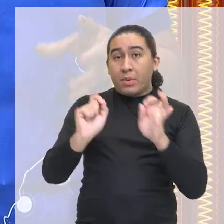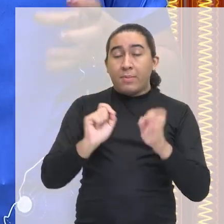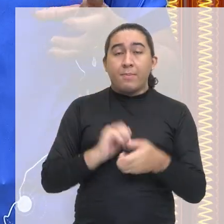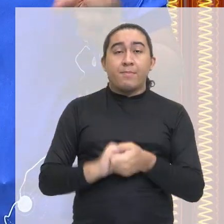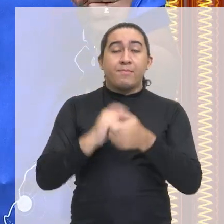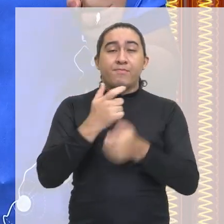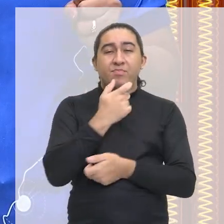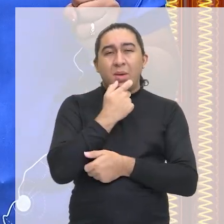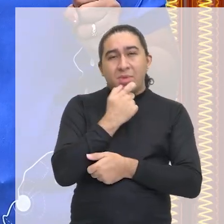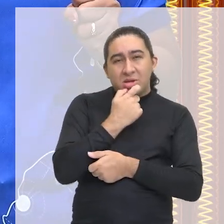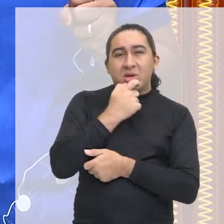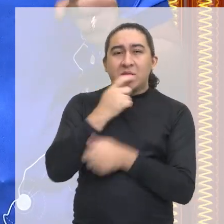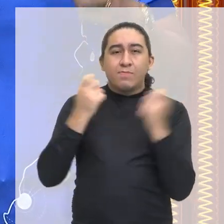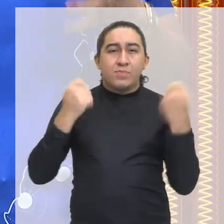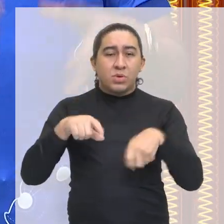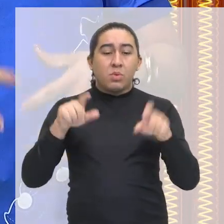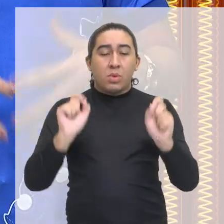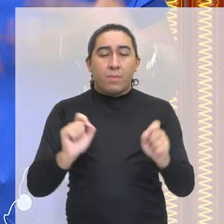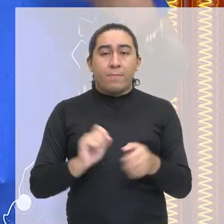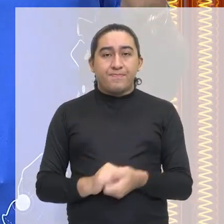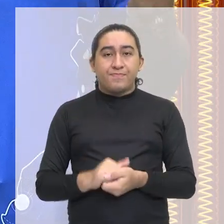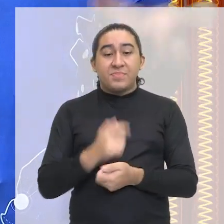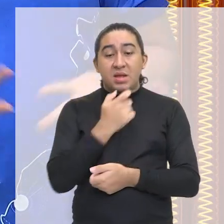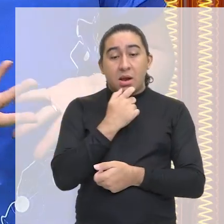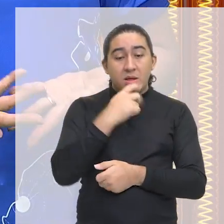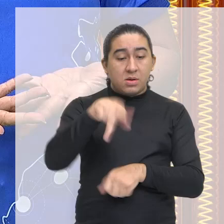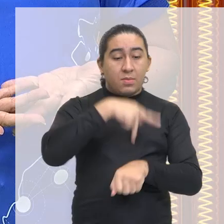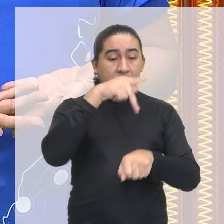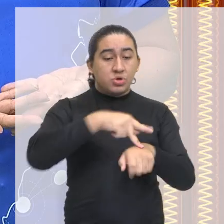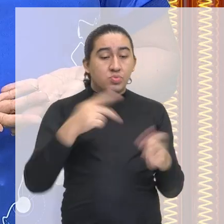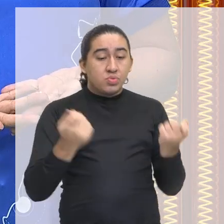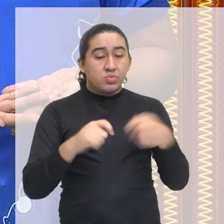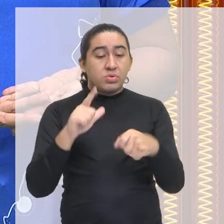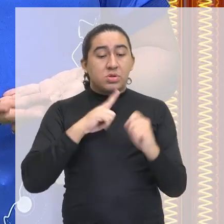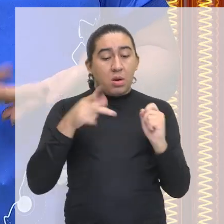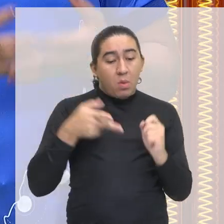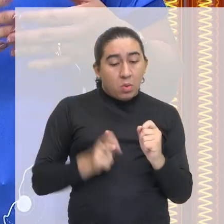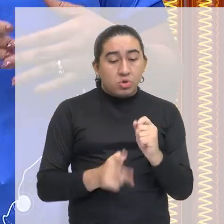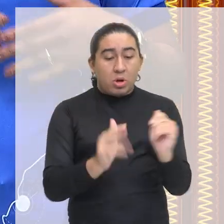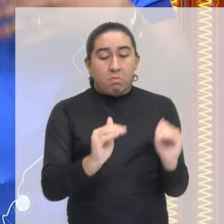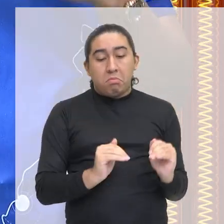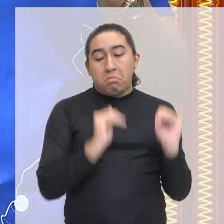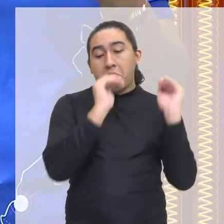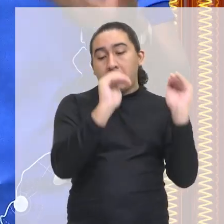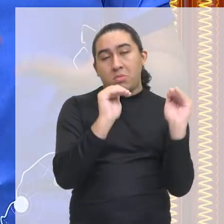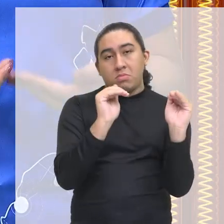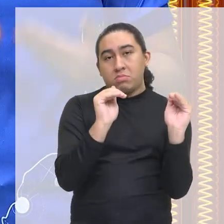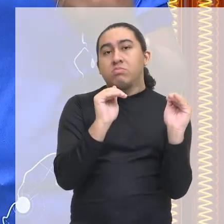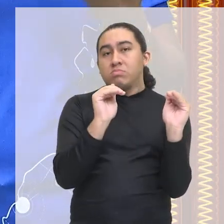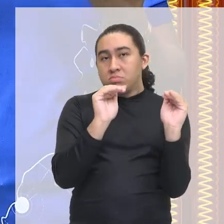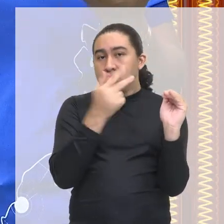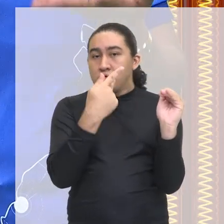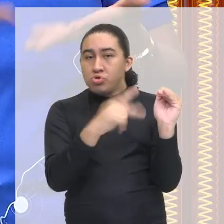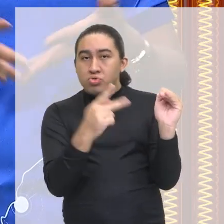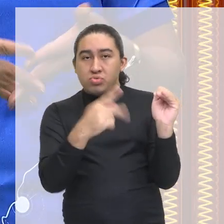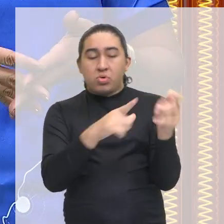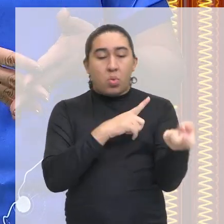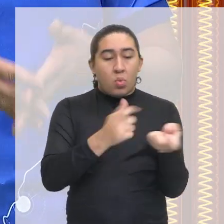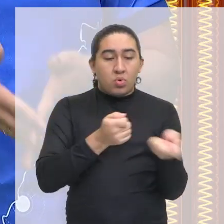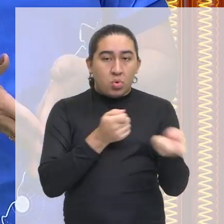coroa britânica, para que a Inglaterra conseguisse ali se manter em seu poderio